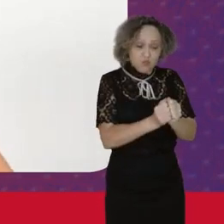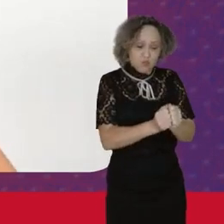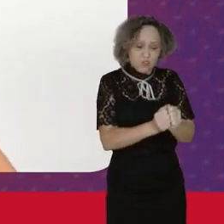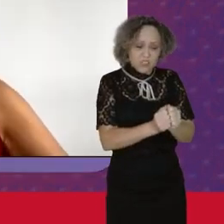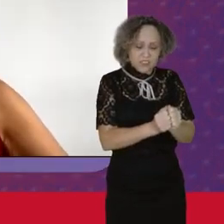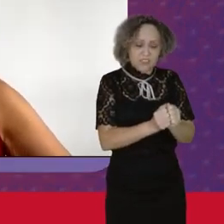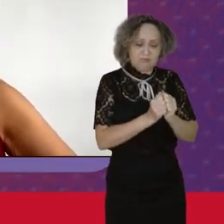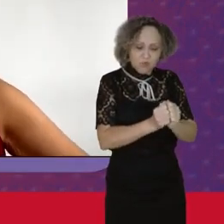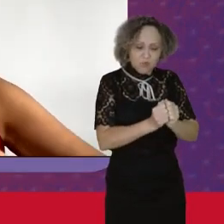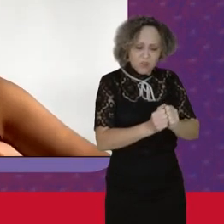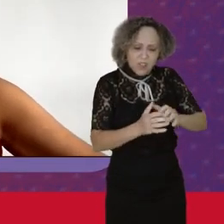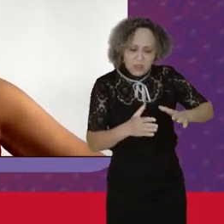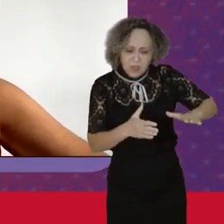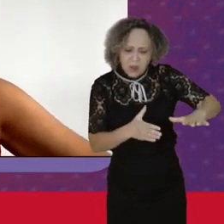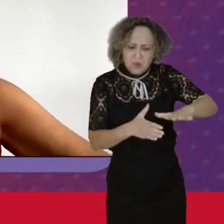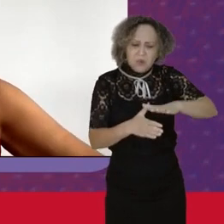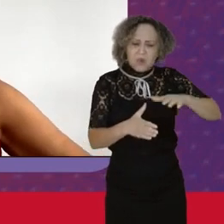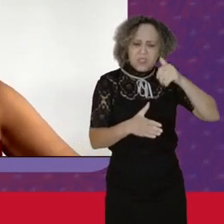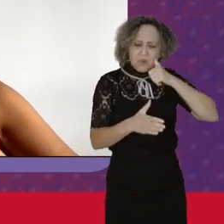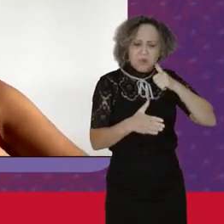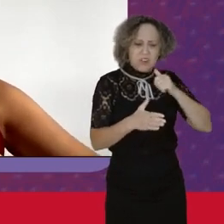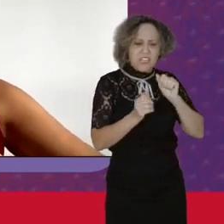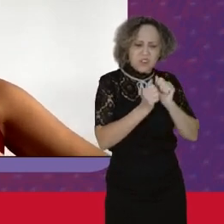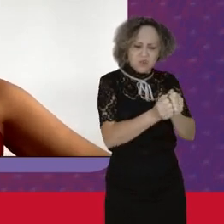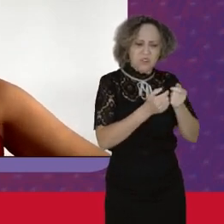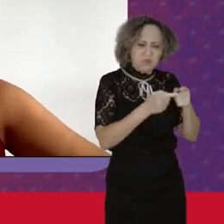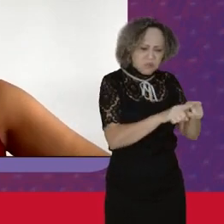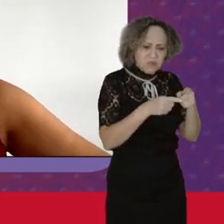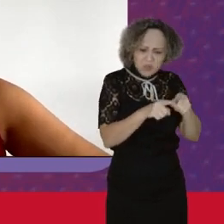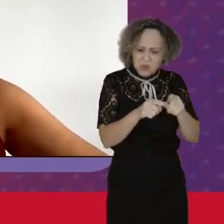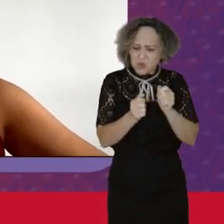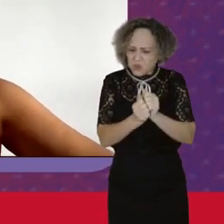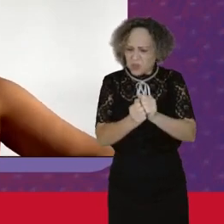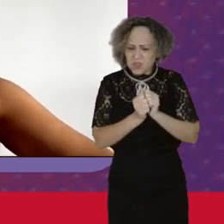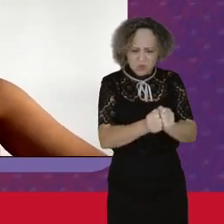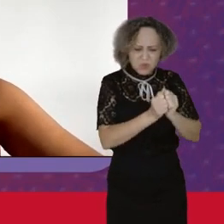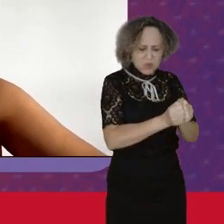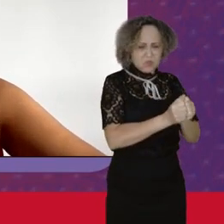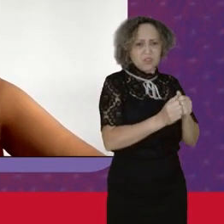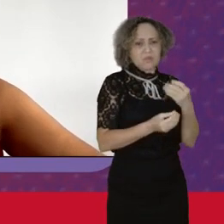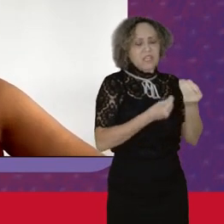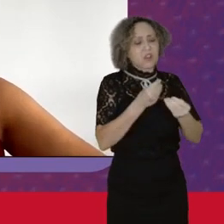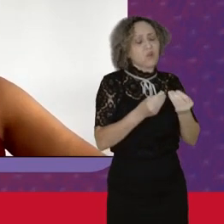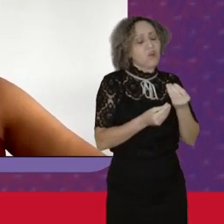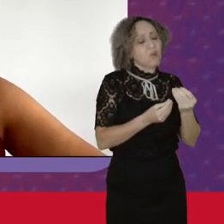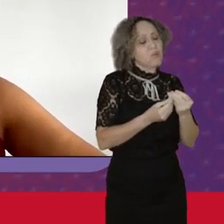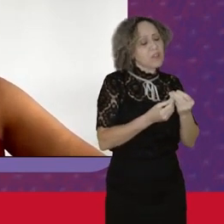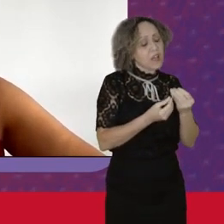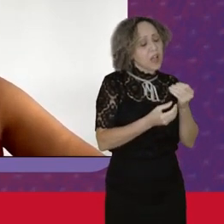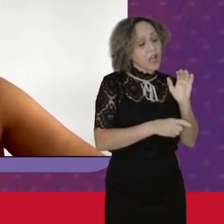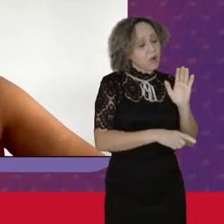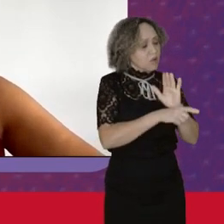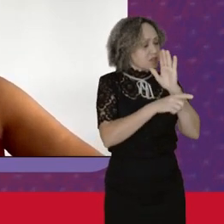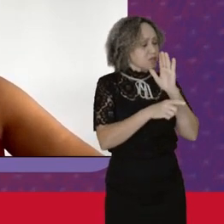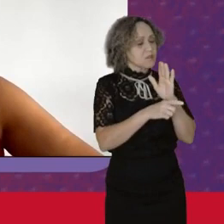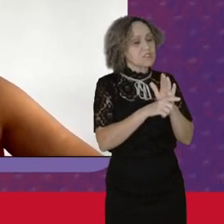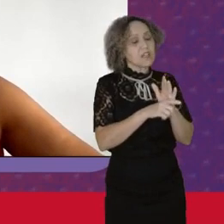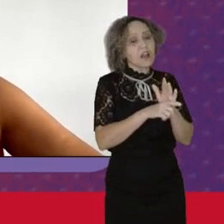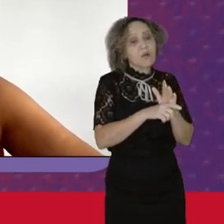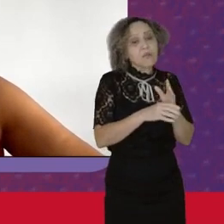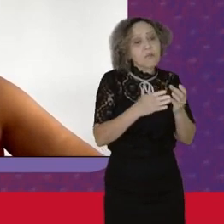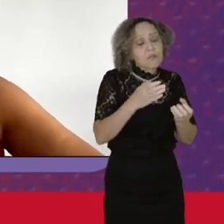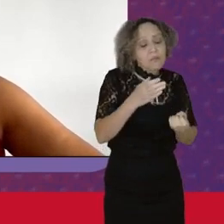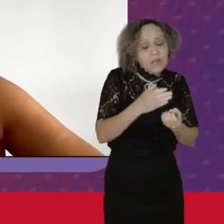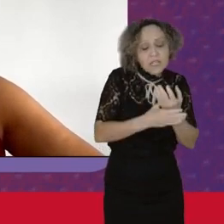tentando fazer essa disputa de ideias, tentando trazer a sua contribuição para a produção de